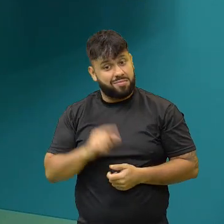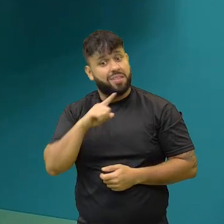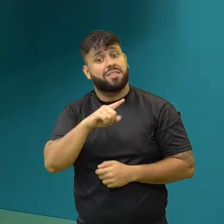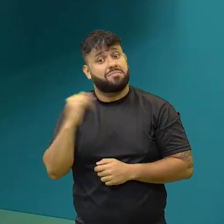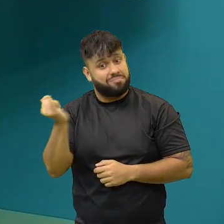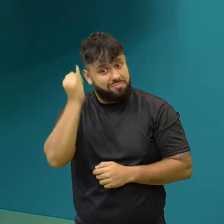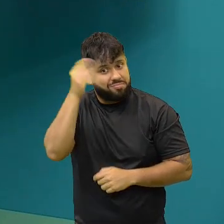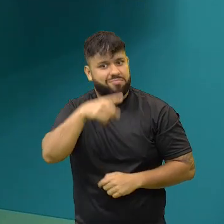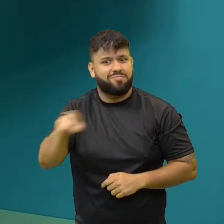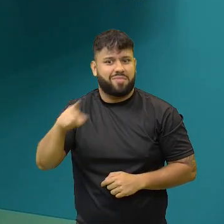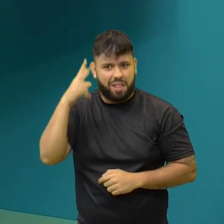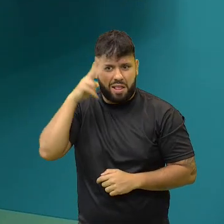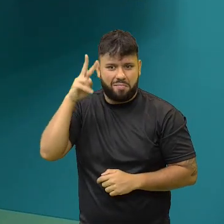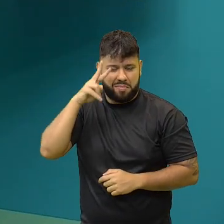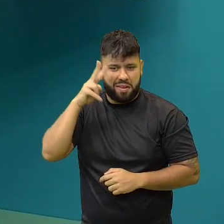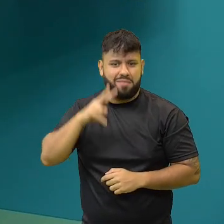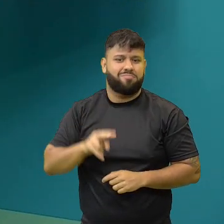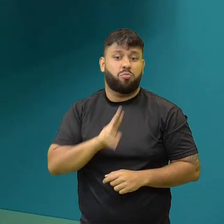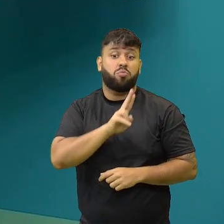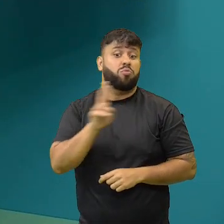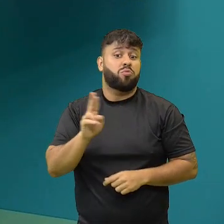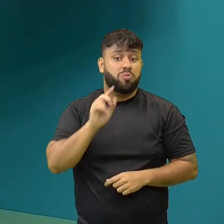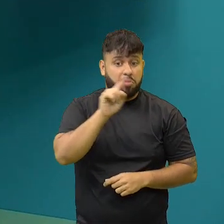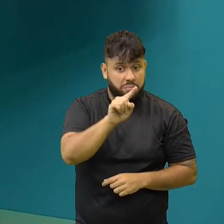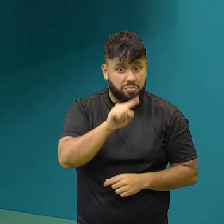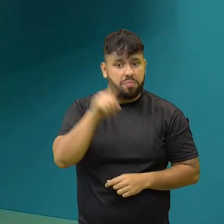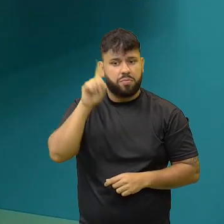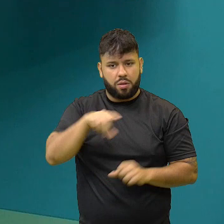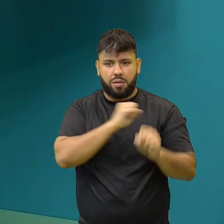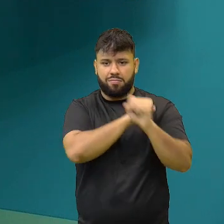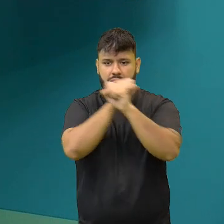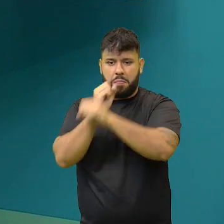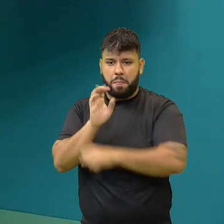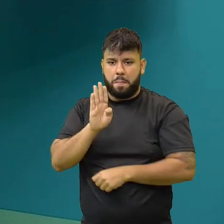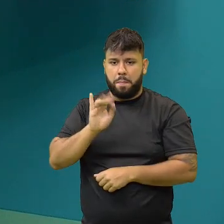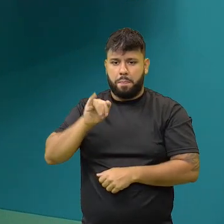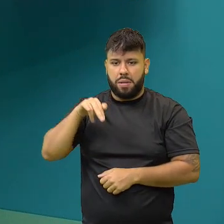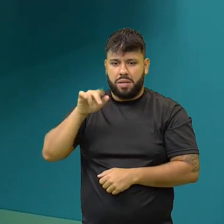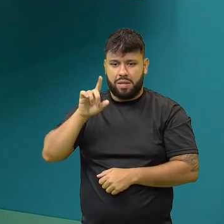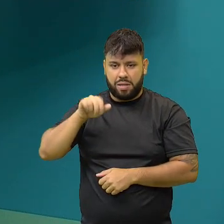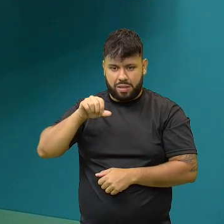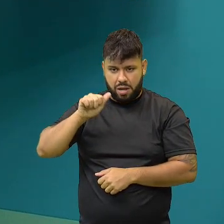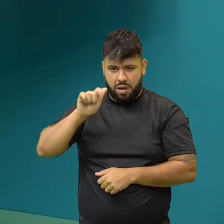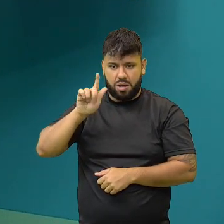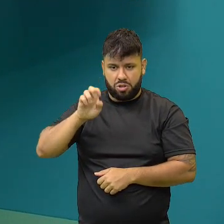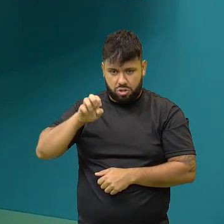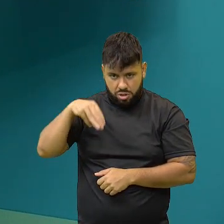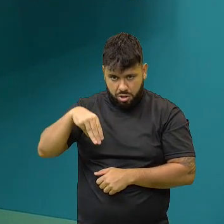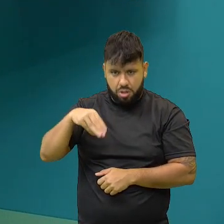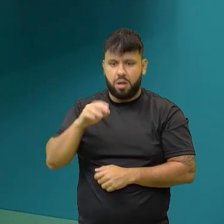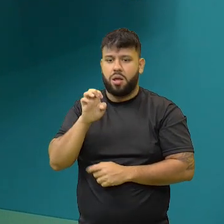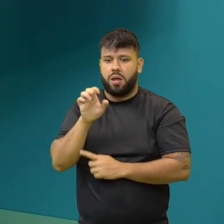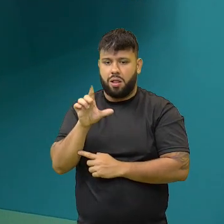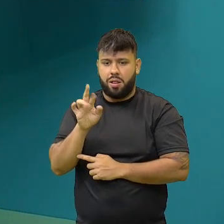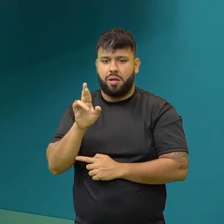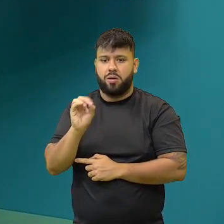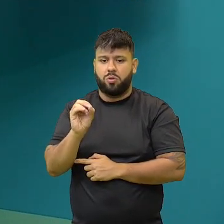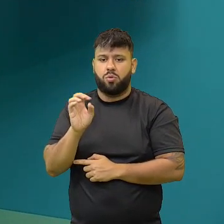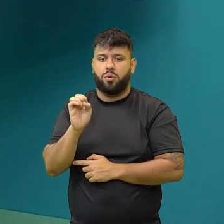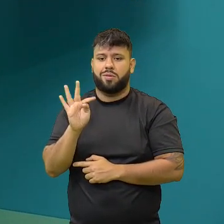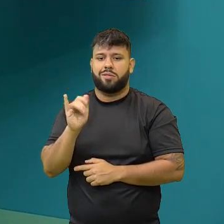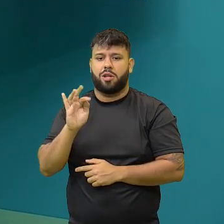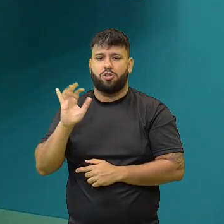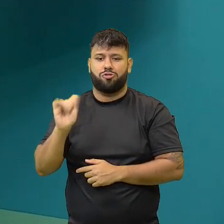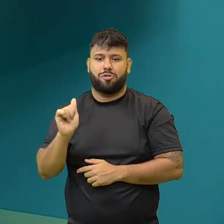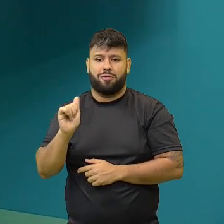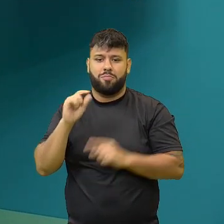precisar lembrar. O nome para isso é blindagem eletrostática. Não esqueça, meu aluno. Blindagem eletrostática é o fato do